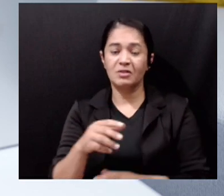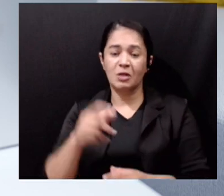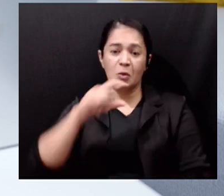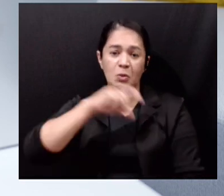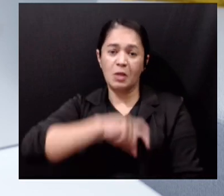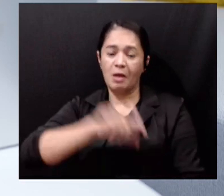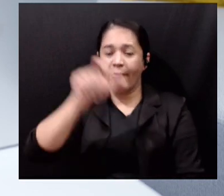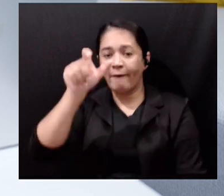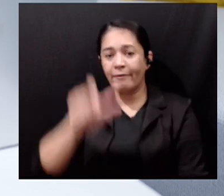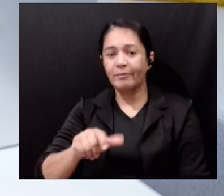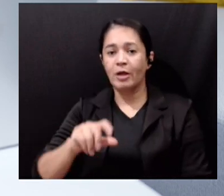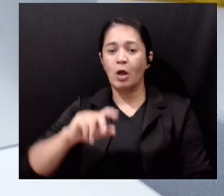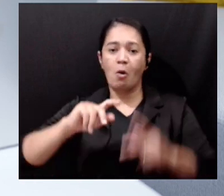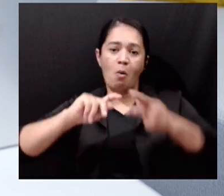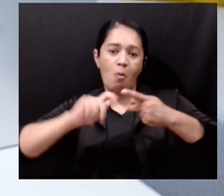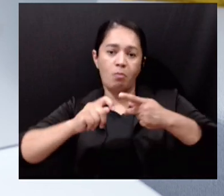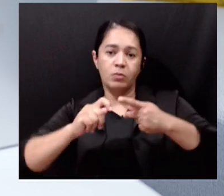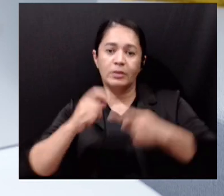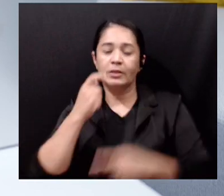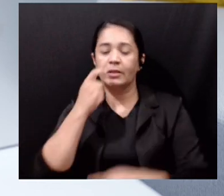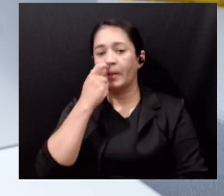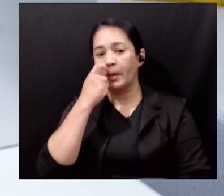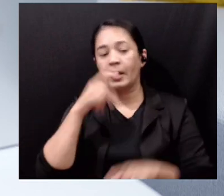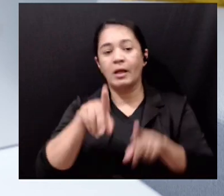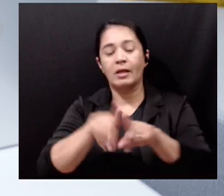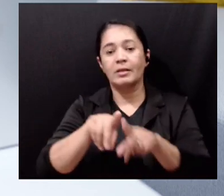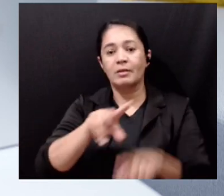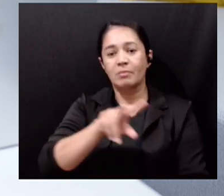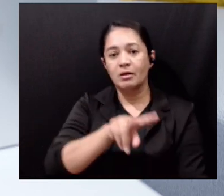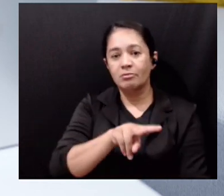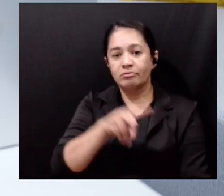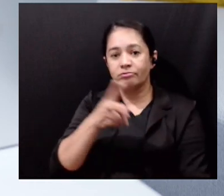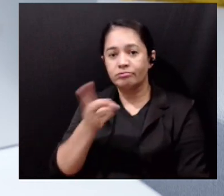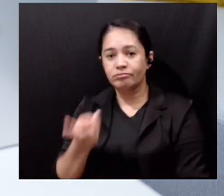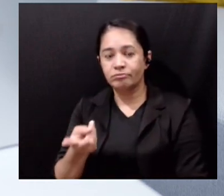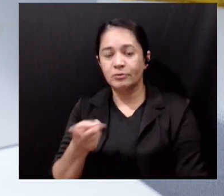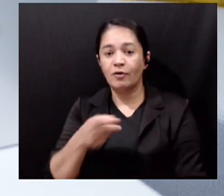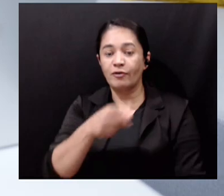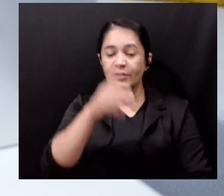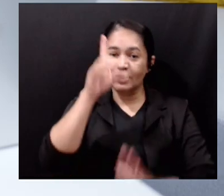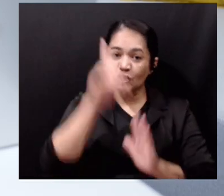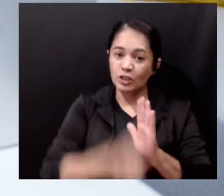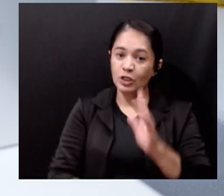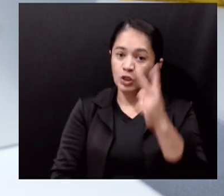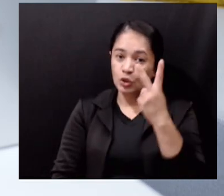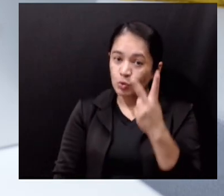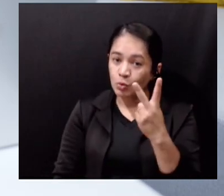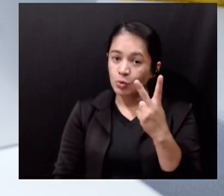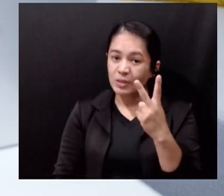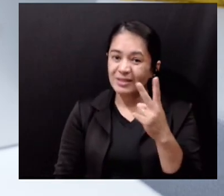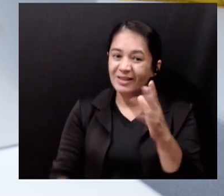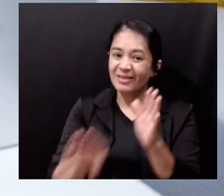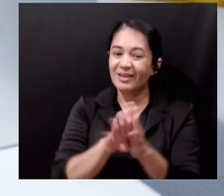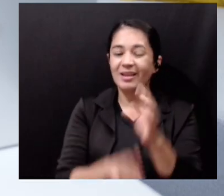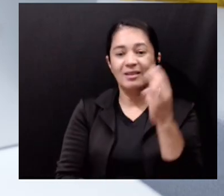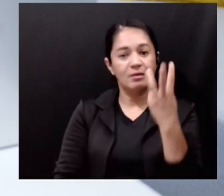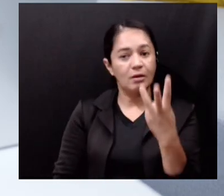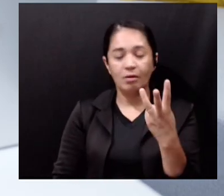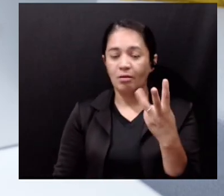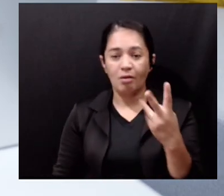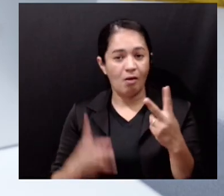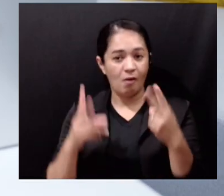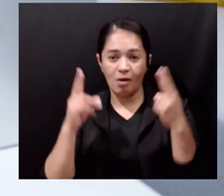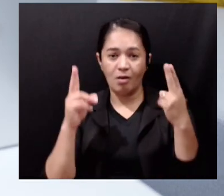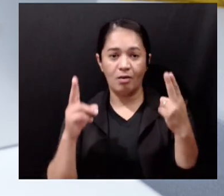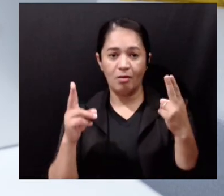coisa em relação a transferências bancárias, né? Te dá lá o direito de fazer 2 ou 3 transferências sem pagar tarifa. Mesma coisa, pouquíssimas pessoas hoje utilizam